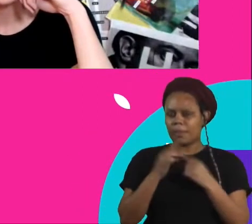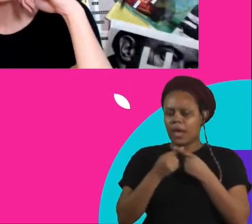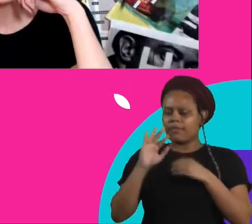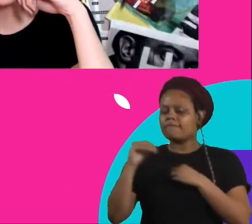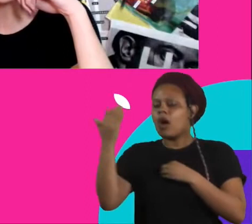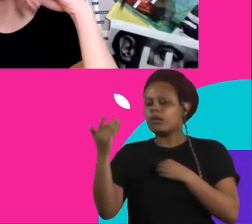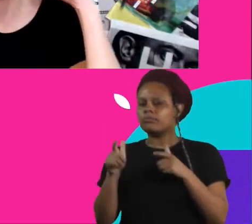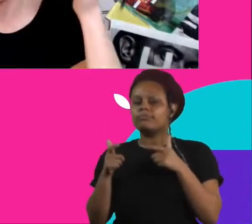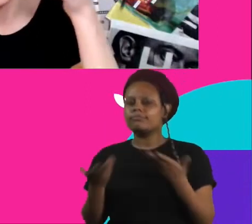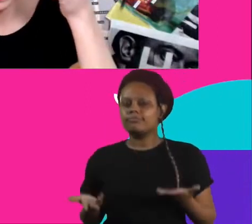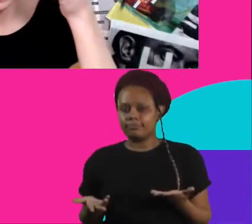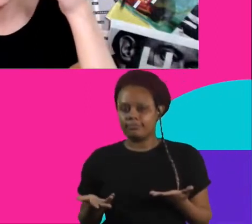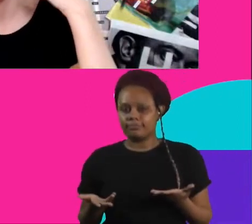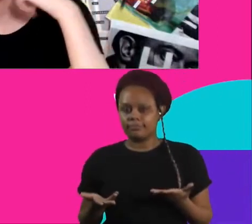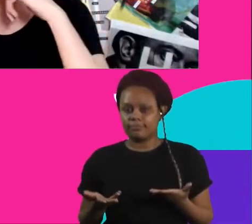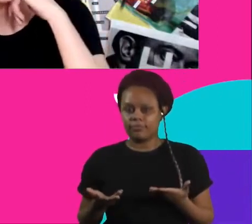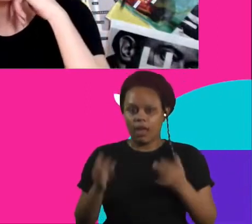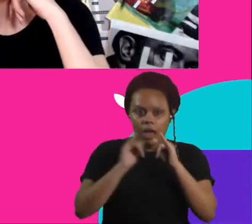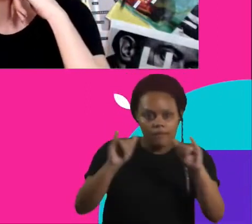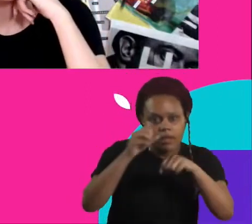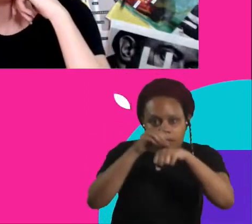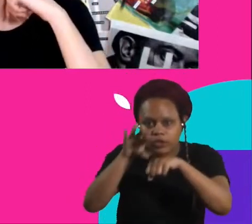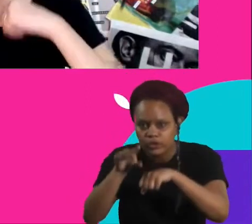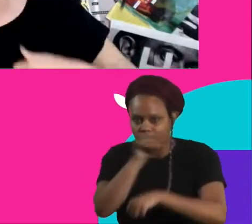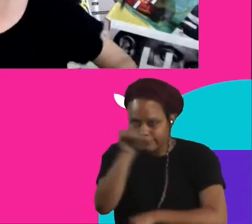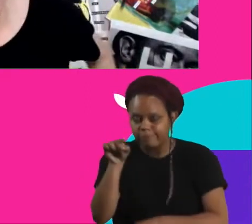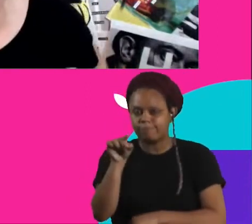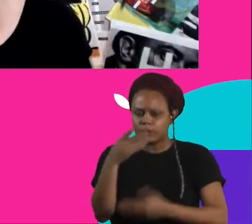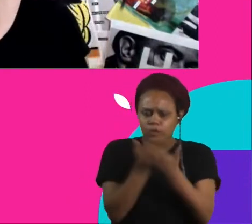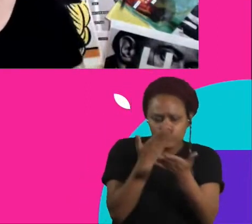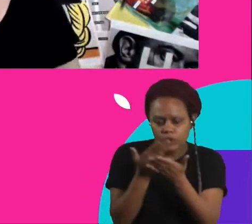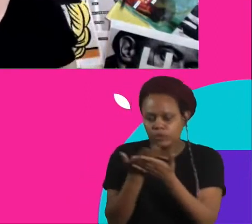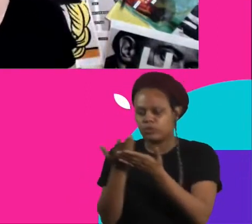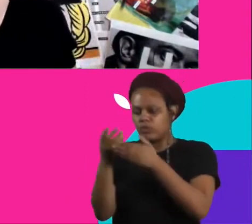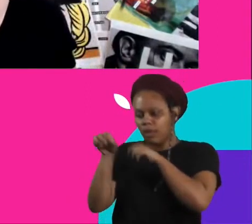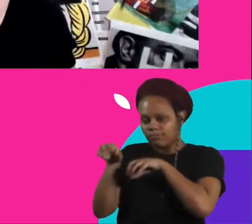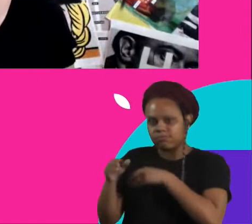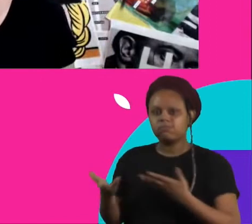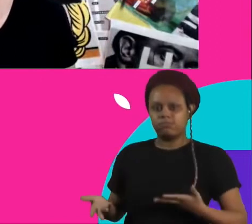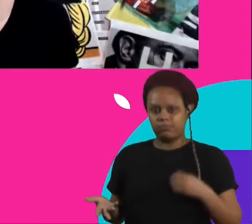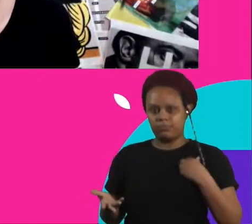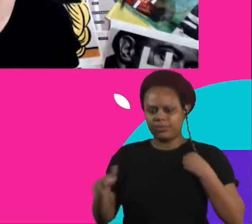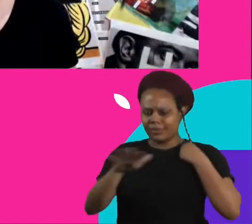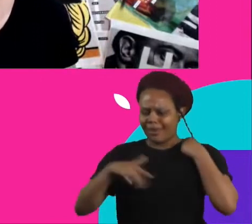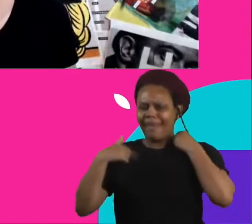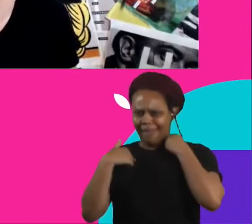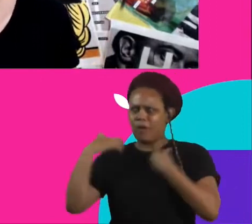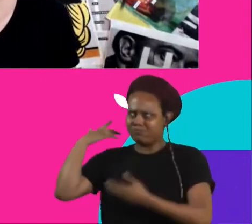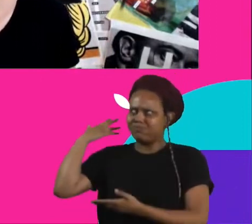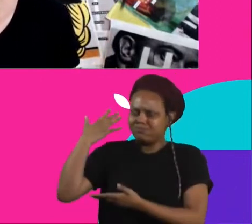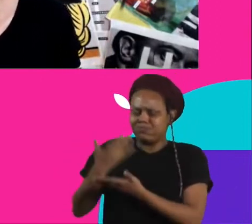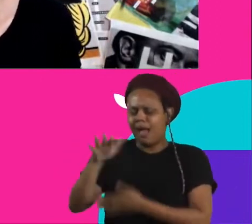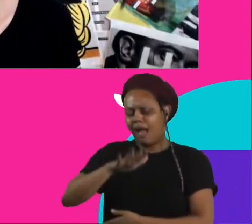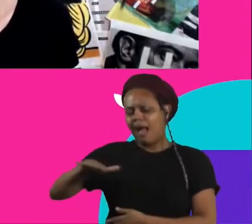está nos ouvindo e que estuda e fala de educação. Eu venho de uma área, Camila, que a gente está muito acostumado a essa coisa